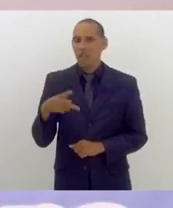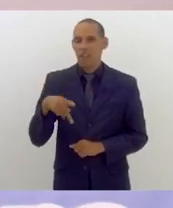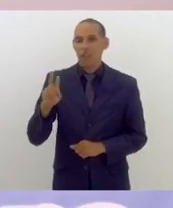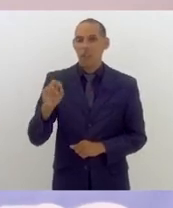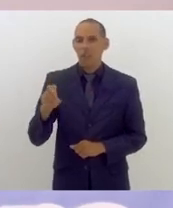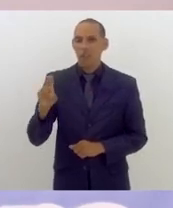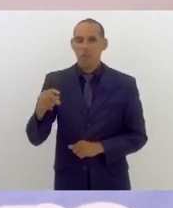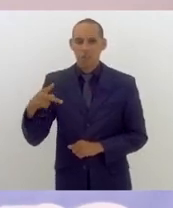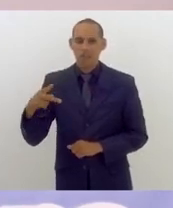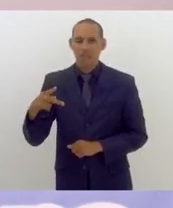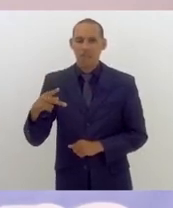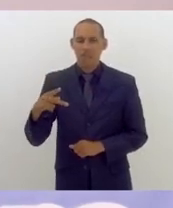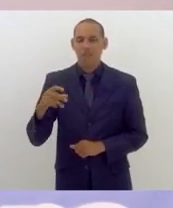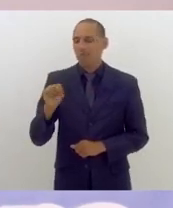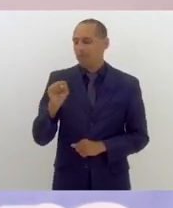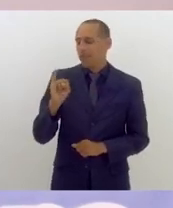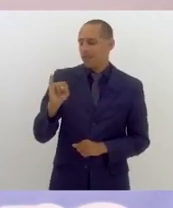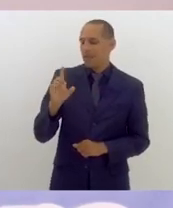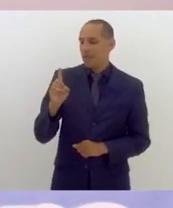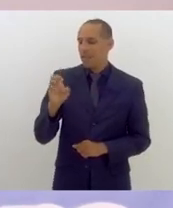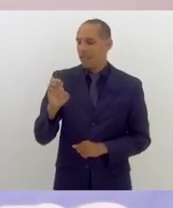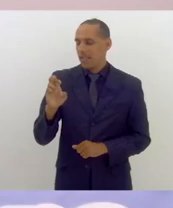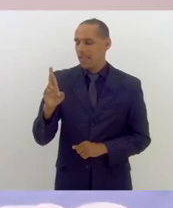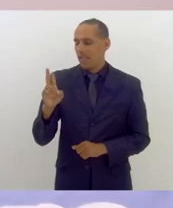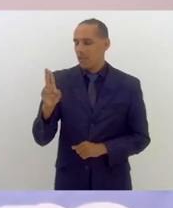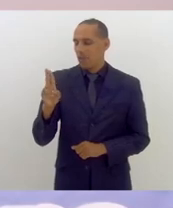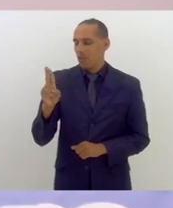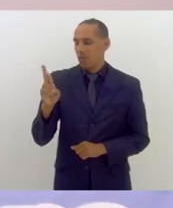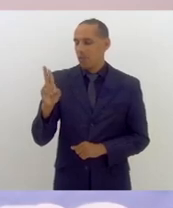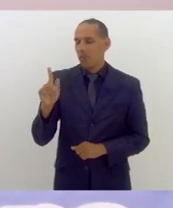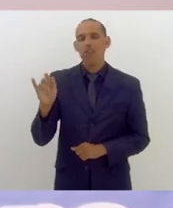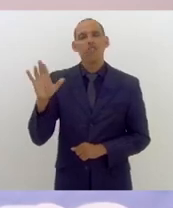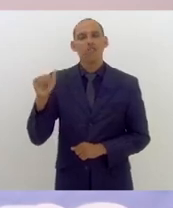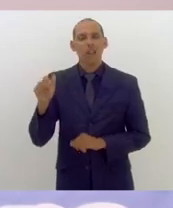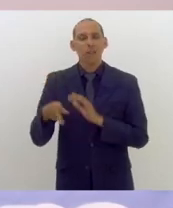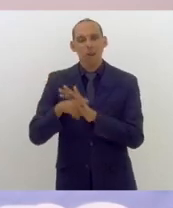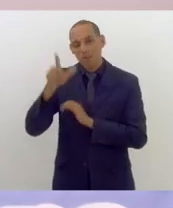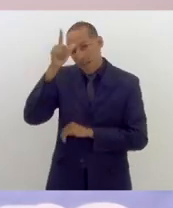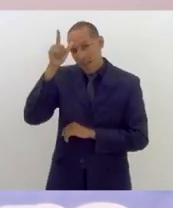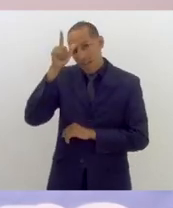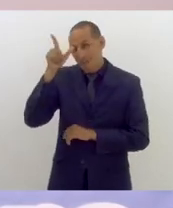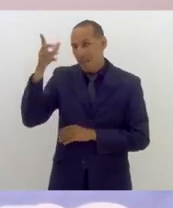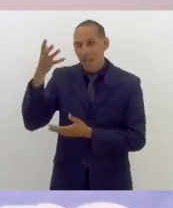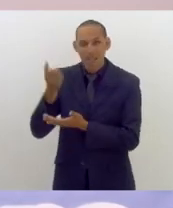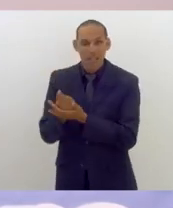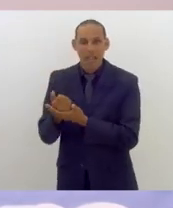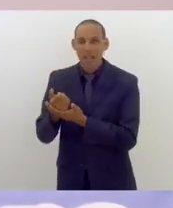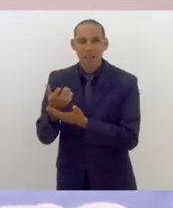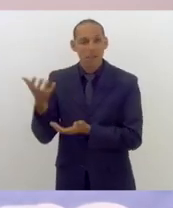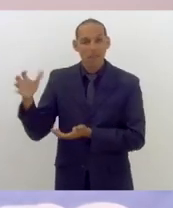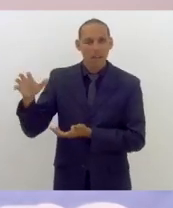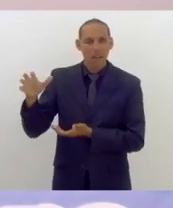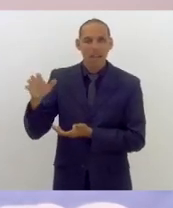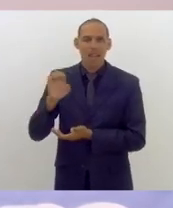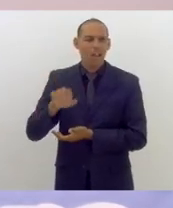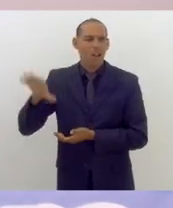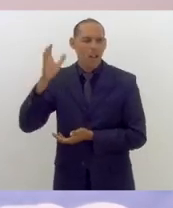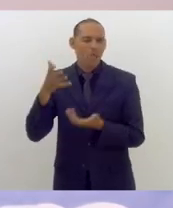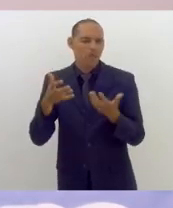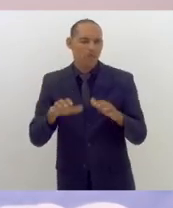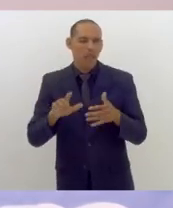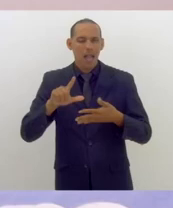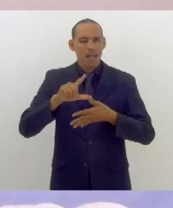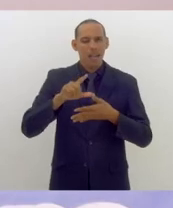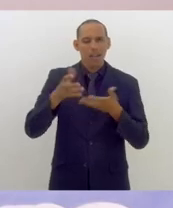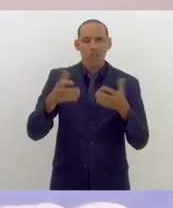o maior Siderúrgica que poderia ter instalado na Alemanha Veio parar aqui no Brasil ninguém queria Europa não queria a